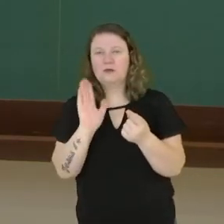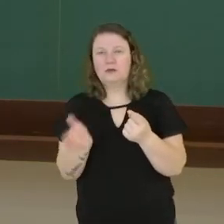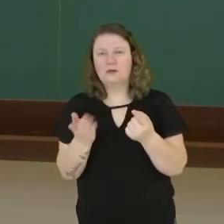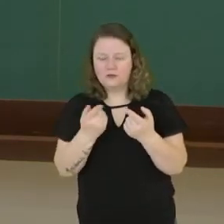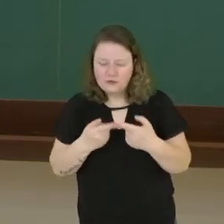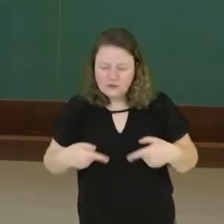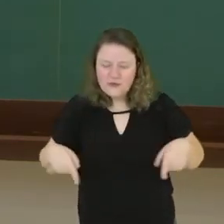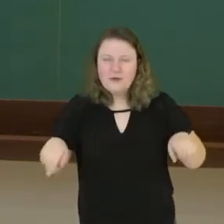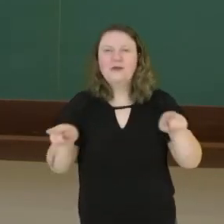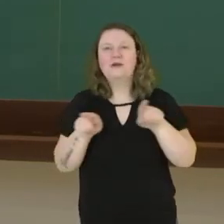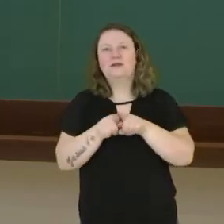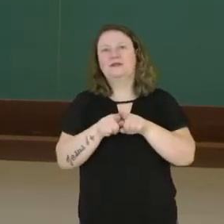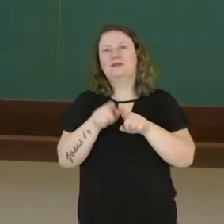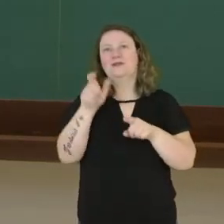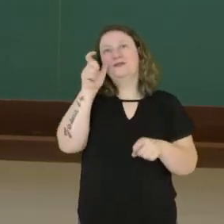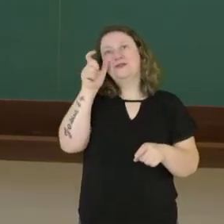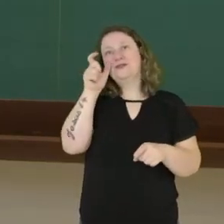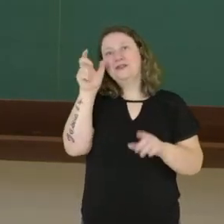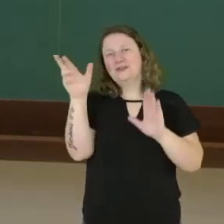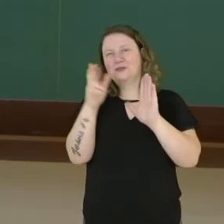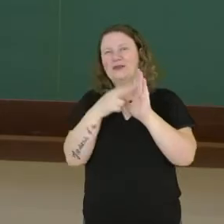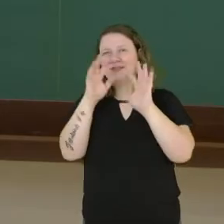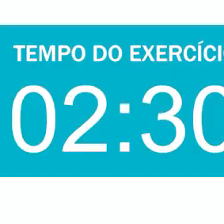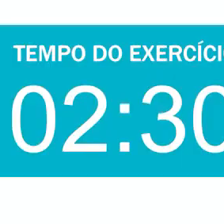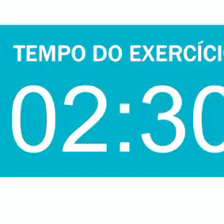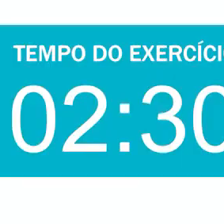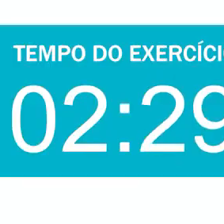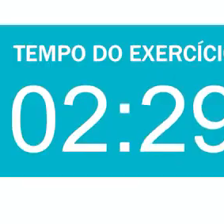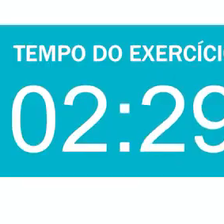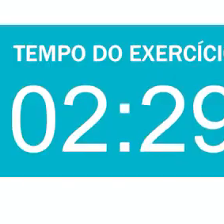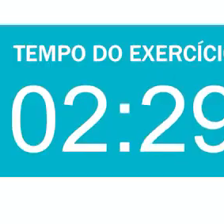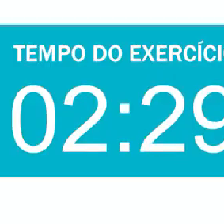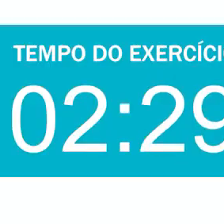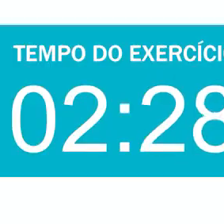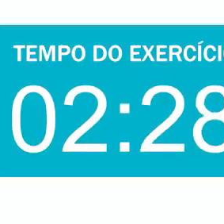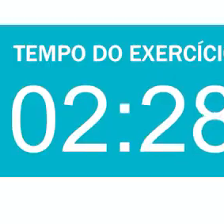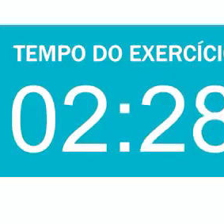para ver se vocês responderam tudo certo.